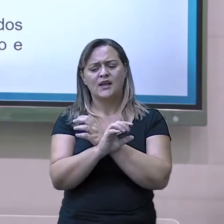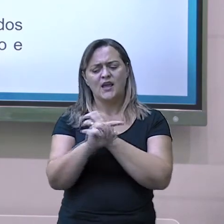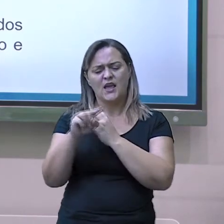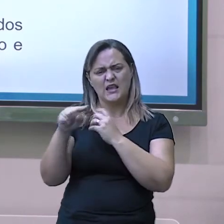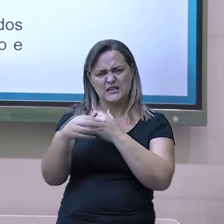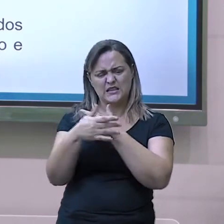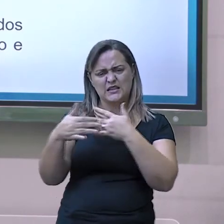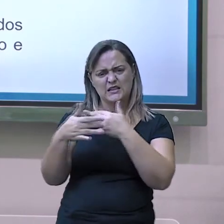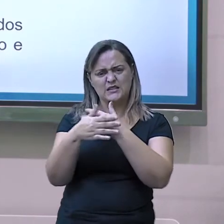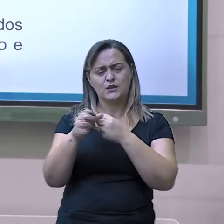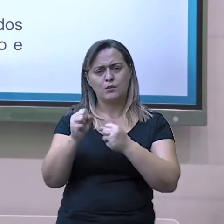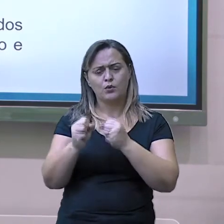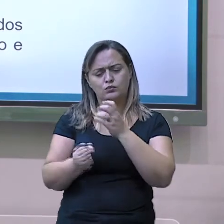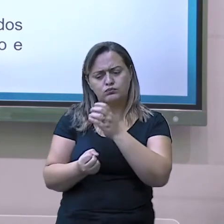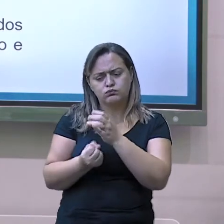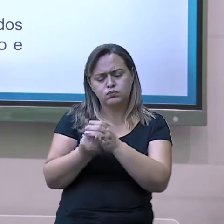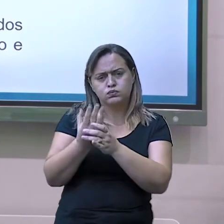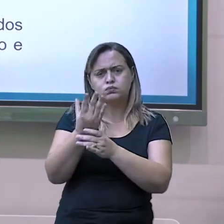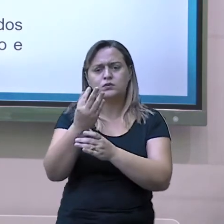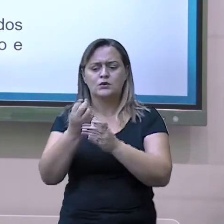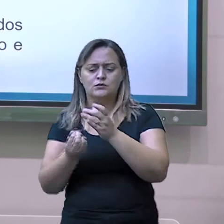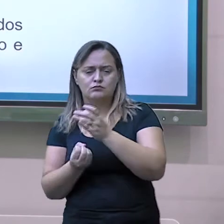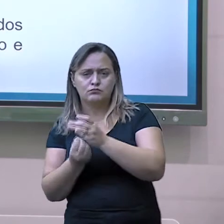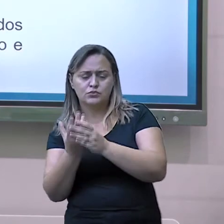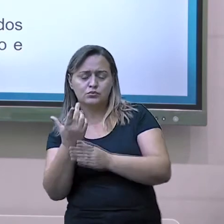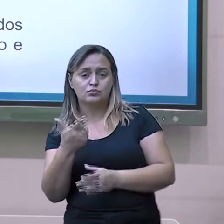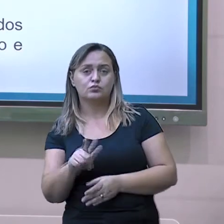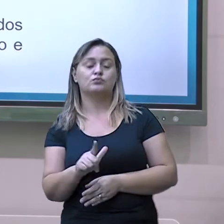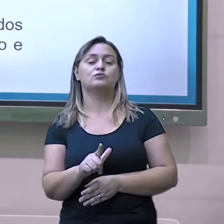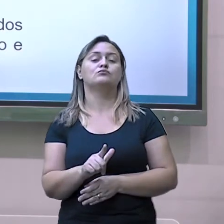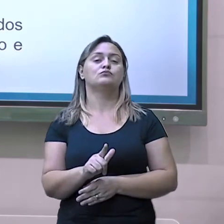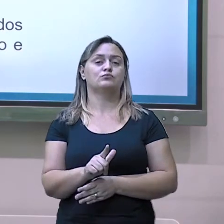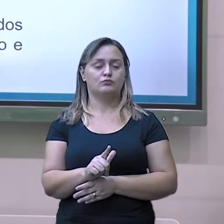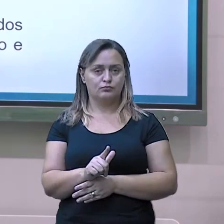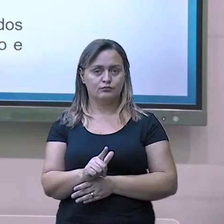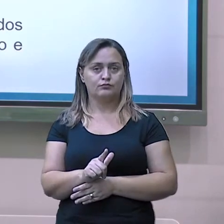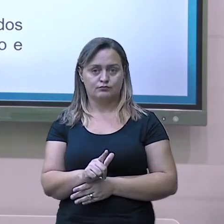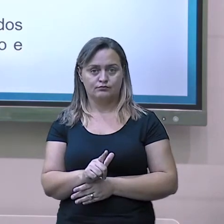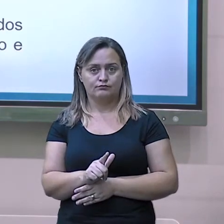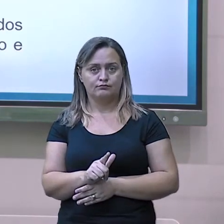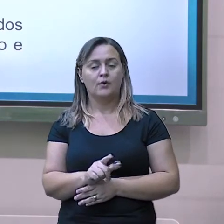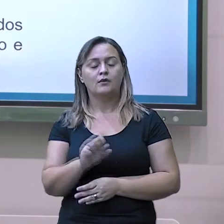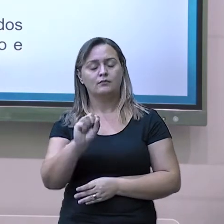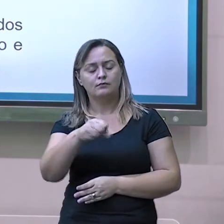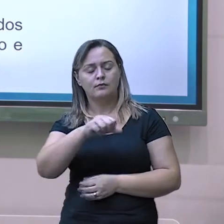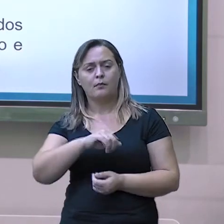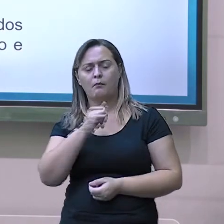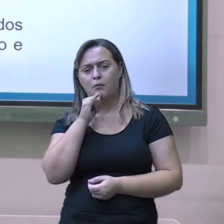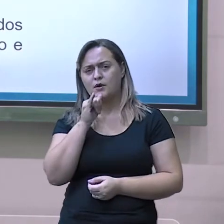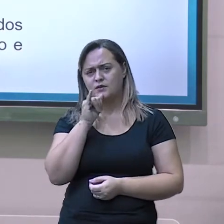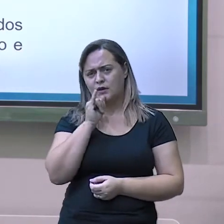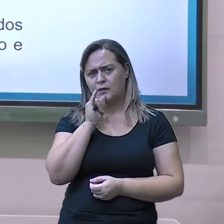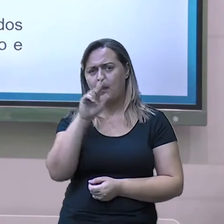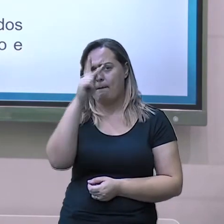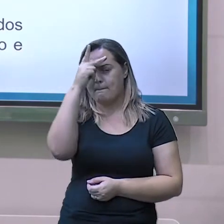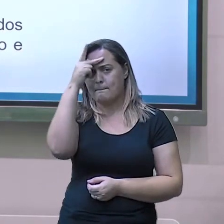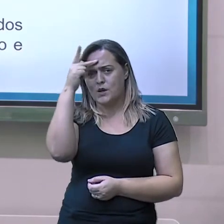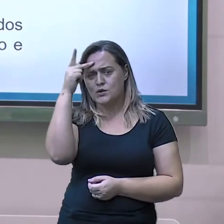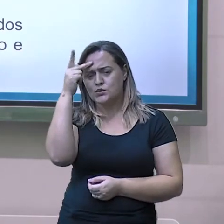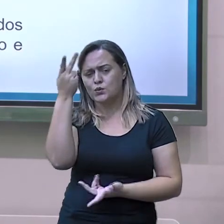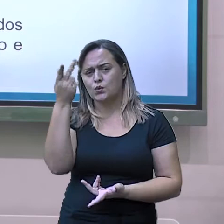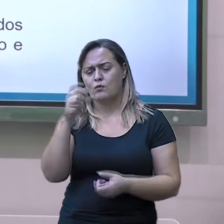de regenerar. Motivo pelo qual, quando uma pessoa